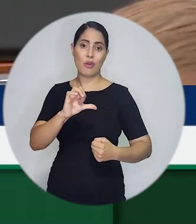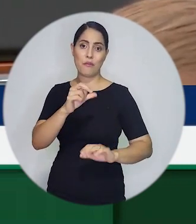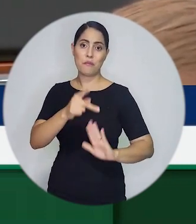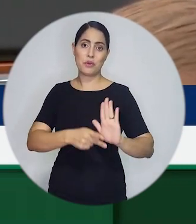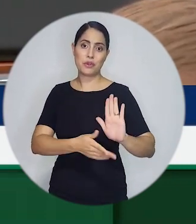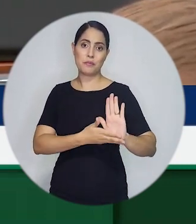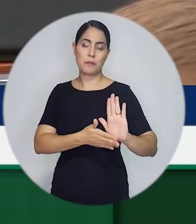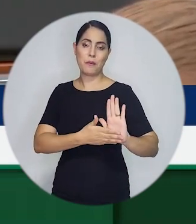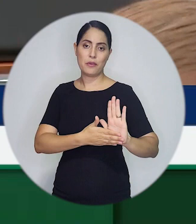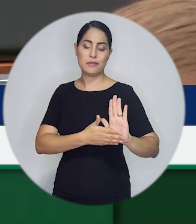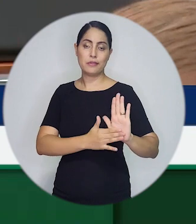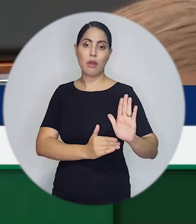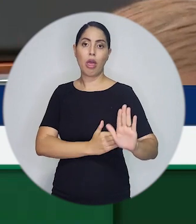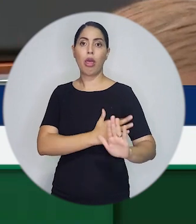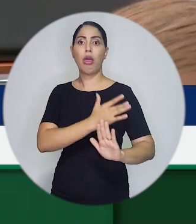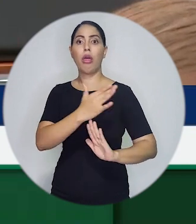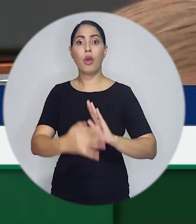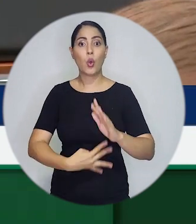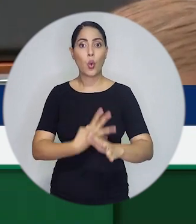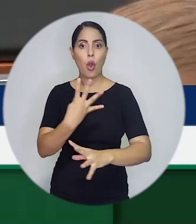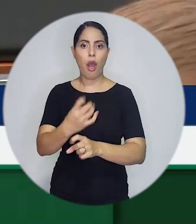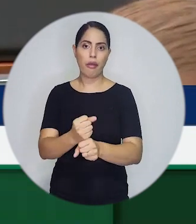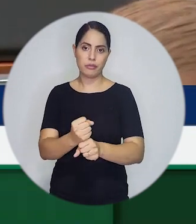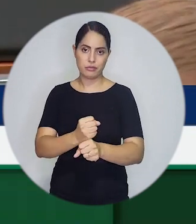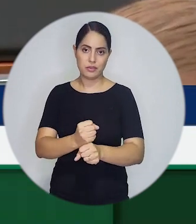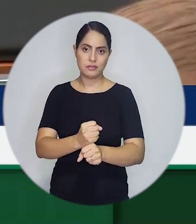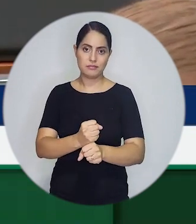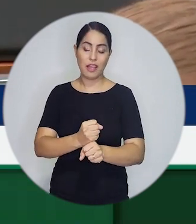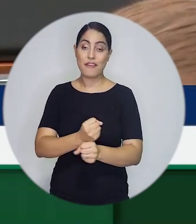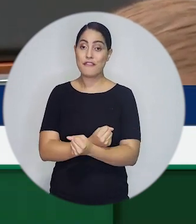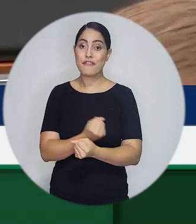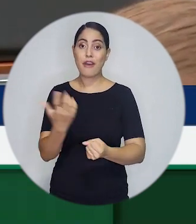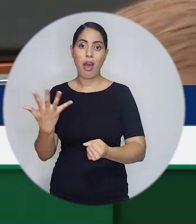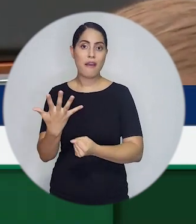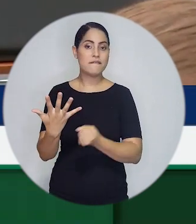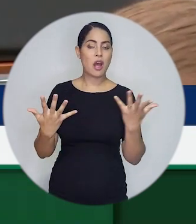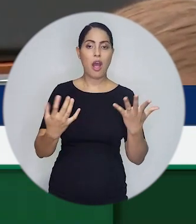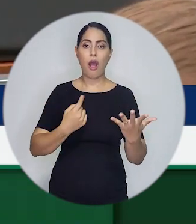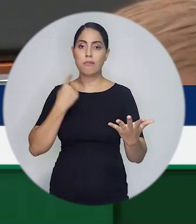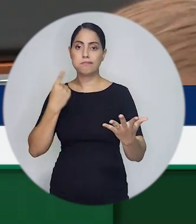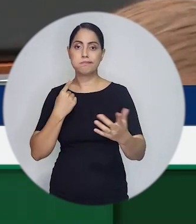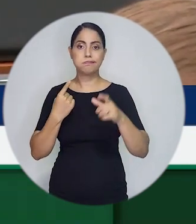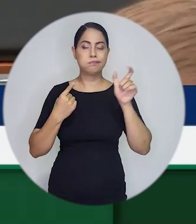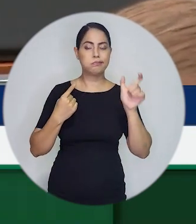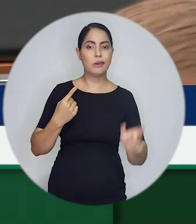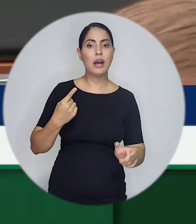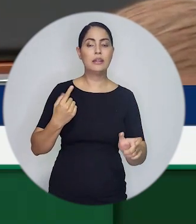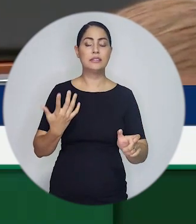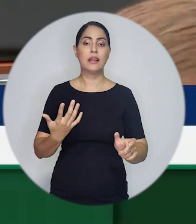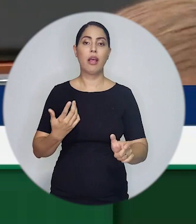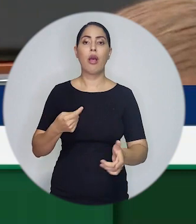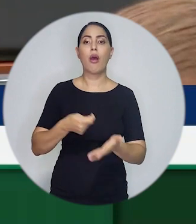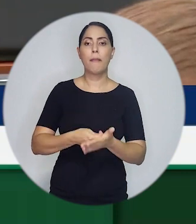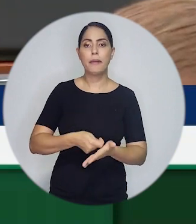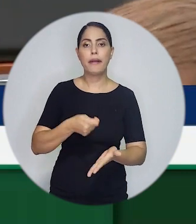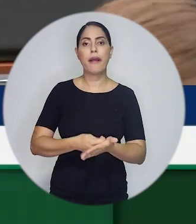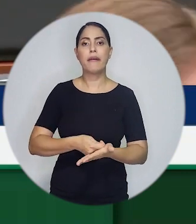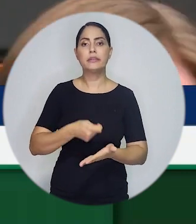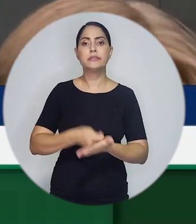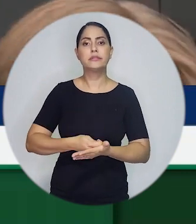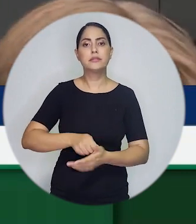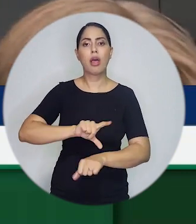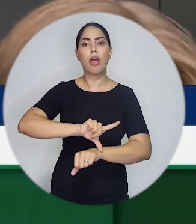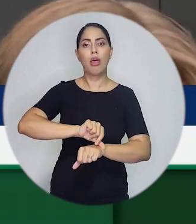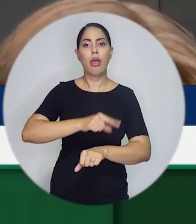2019. Ou seja, nós temos aí 4 anos de inúmeros advogados e inúmeras partes obrigados